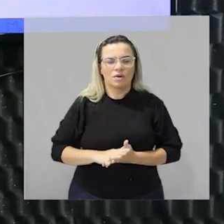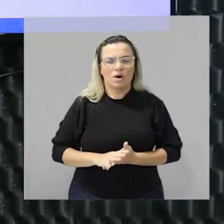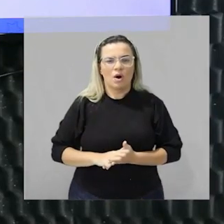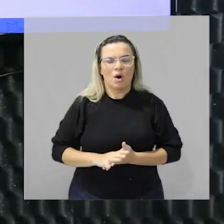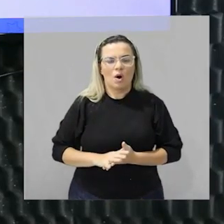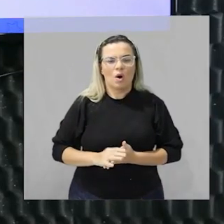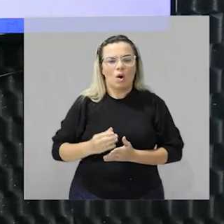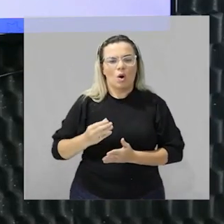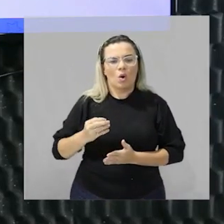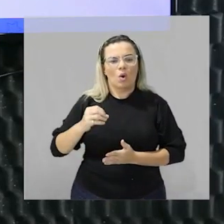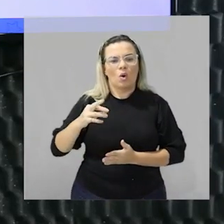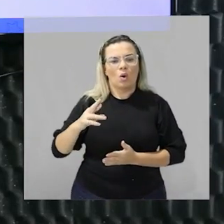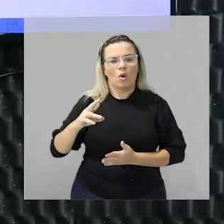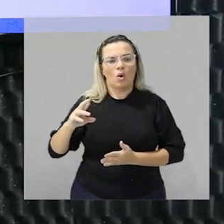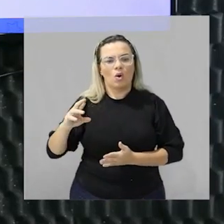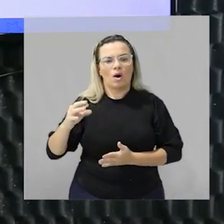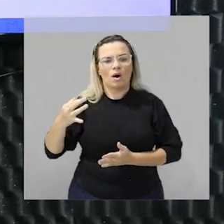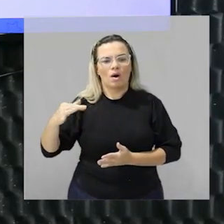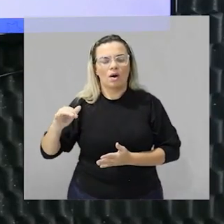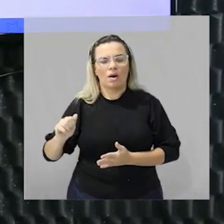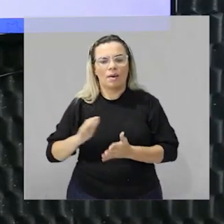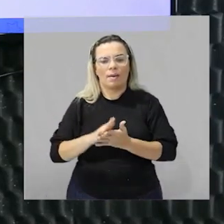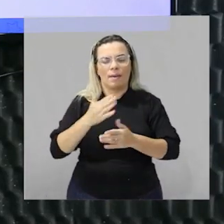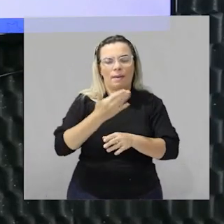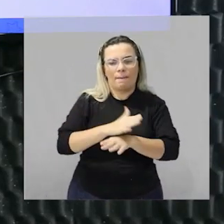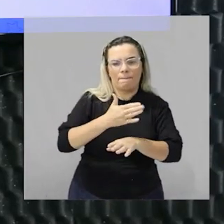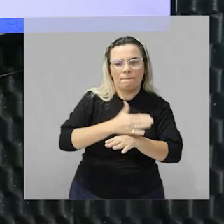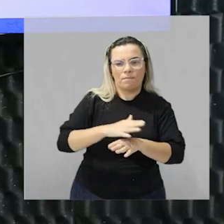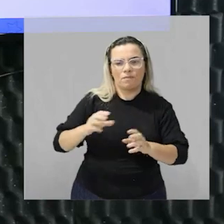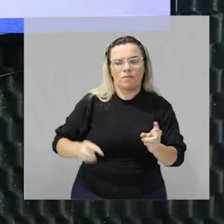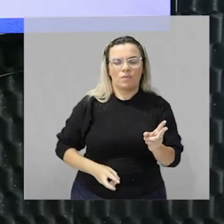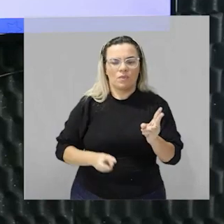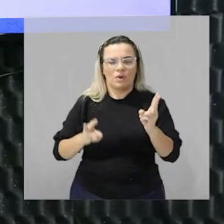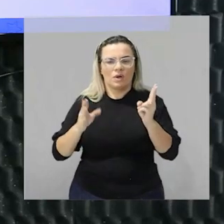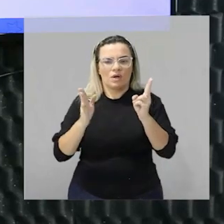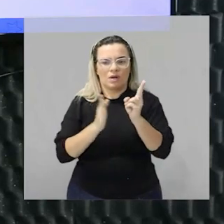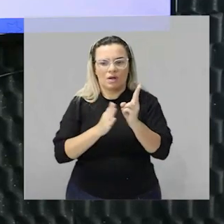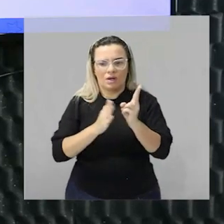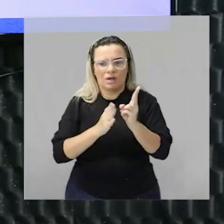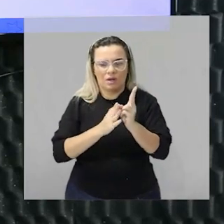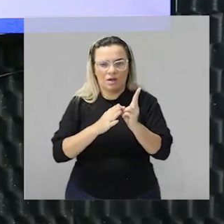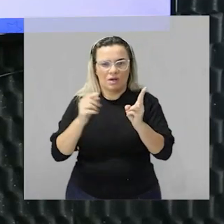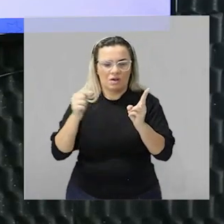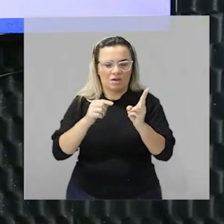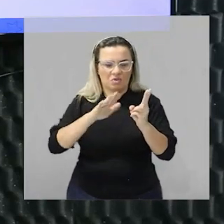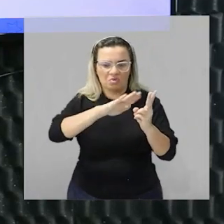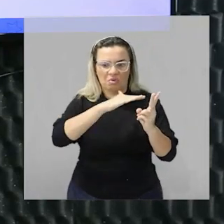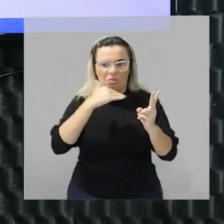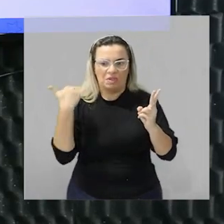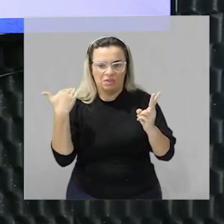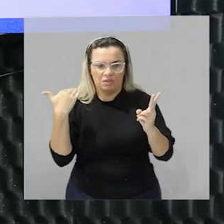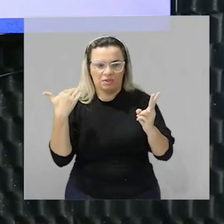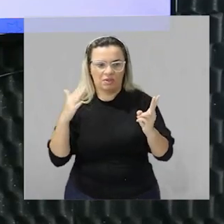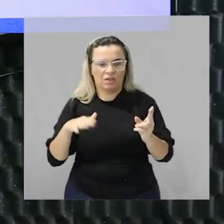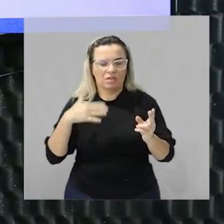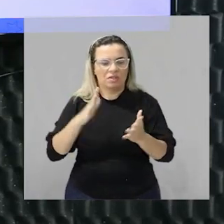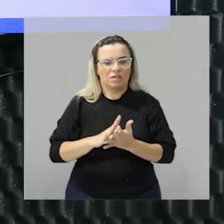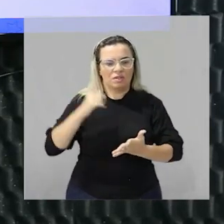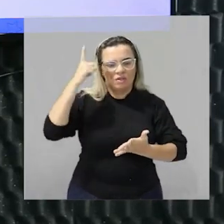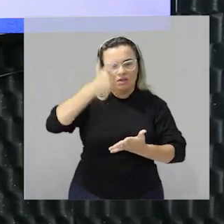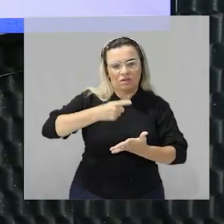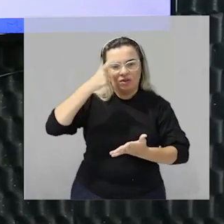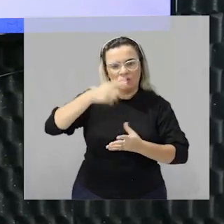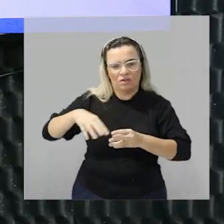correria, prática de correr atrás dos indígenas para matá-los e assim dominar